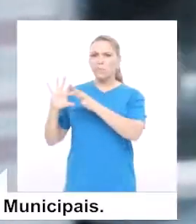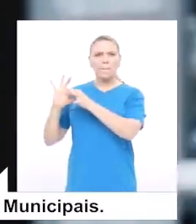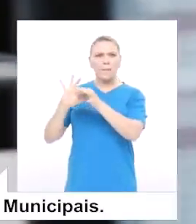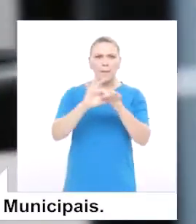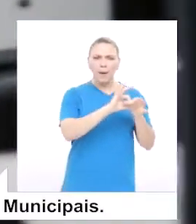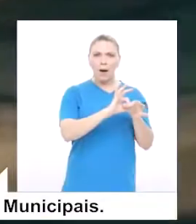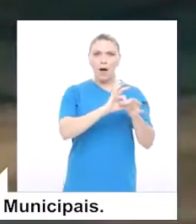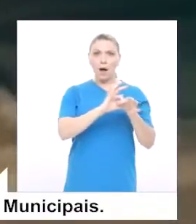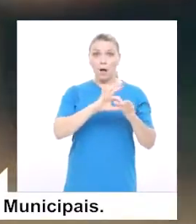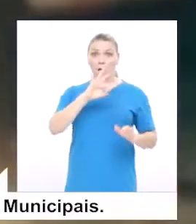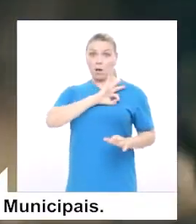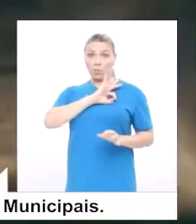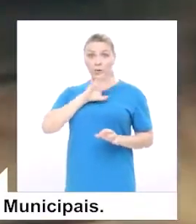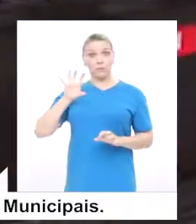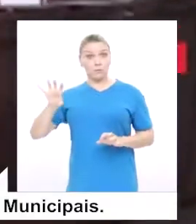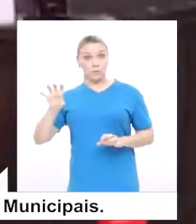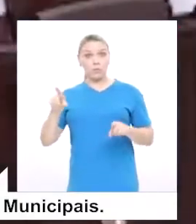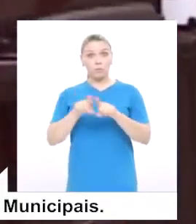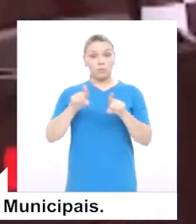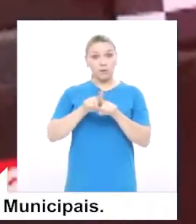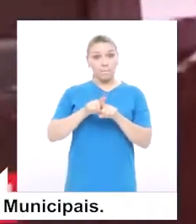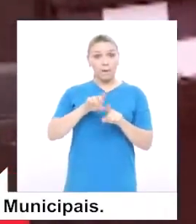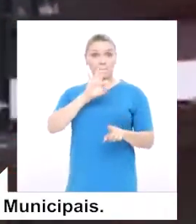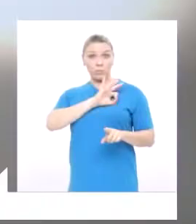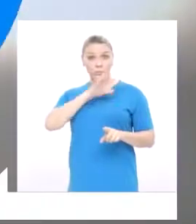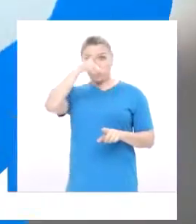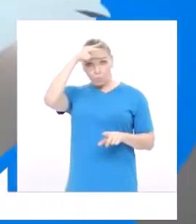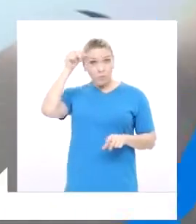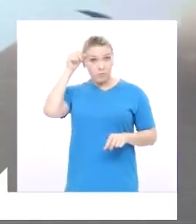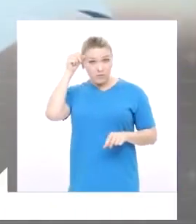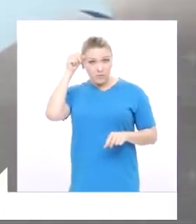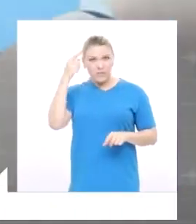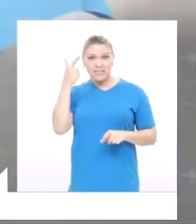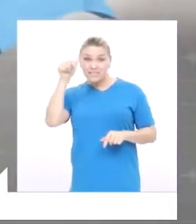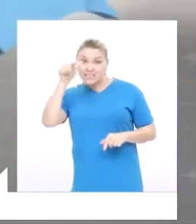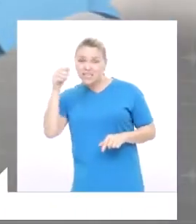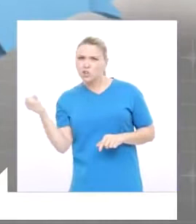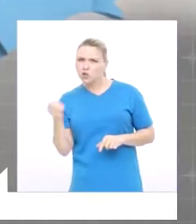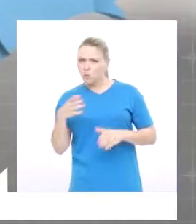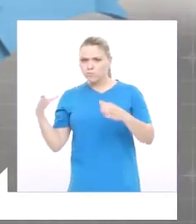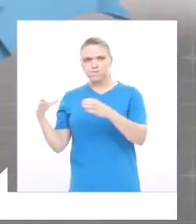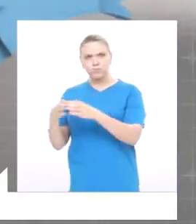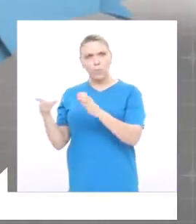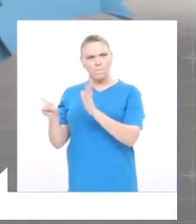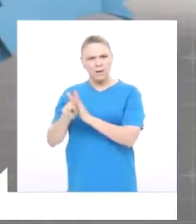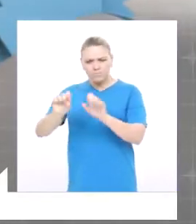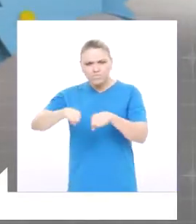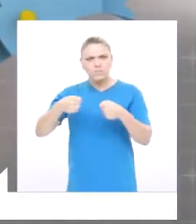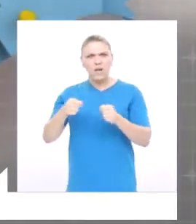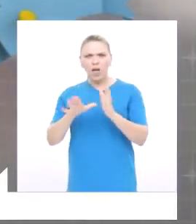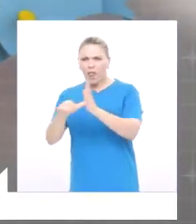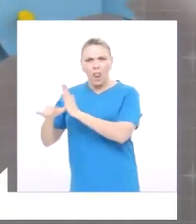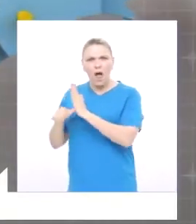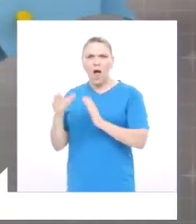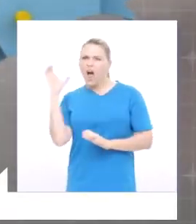comunicação integrada, com a Polícia Civil e as guardas municipais. Serão 17 novos BAEPs para combater o